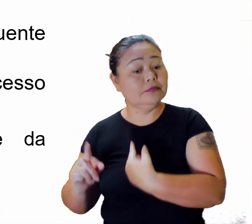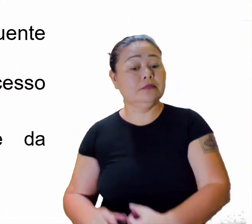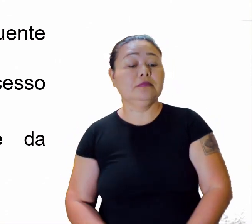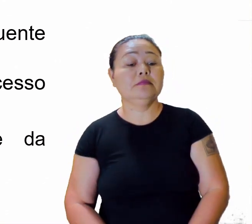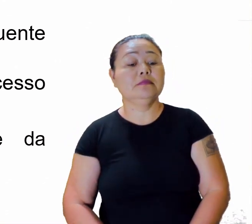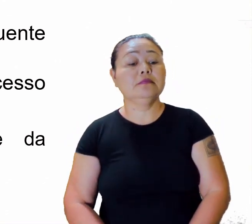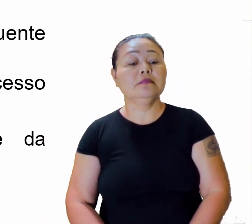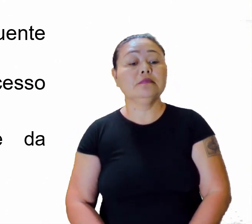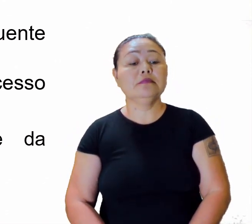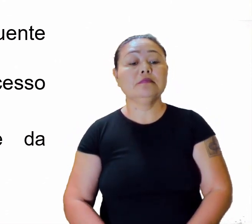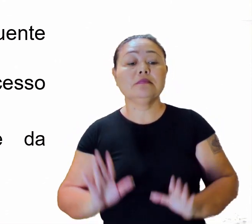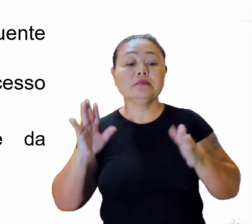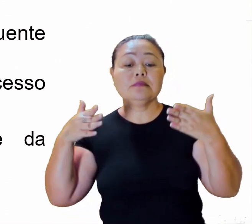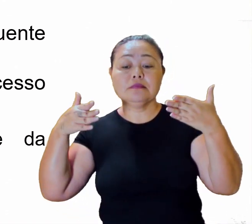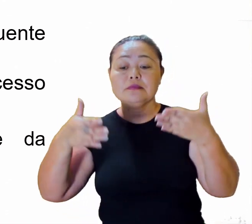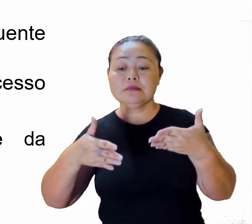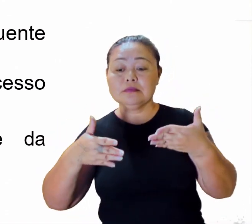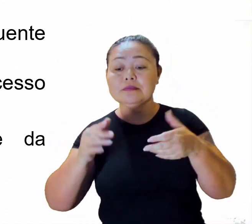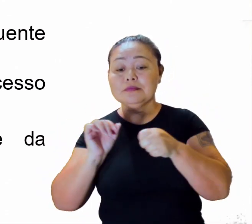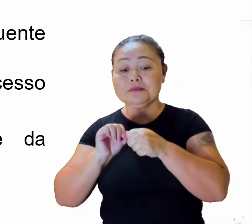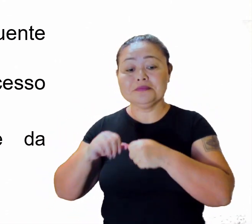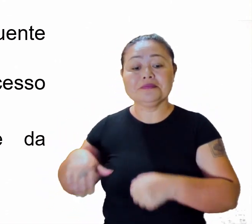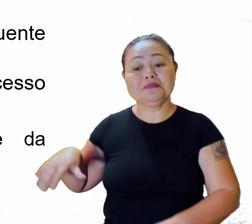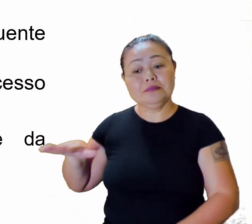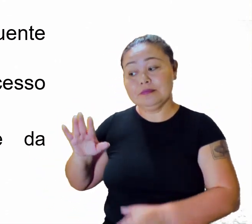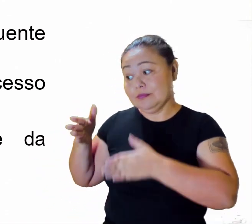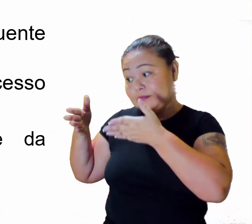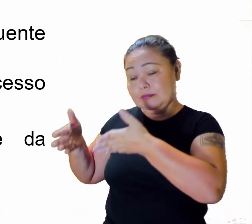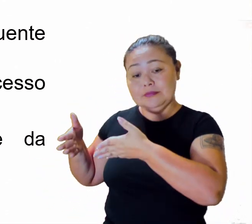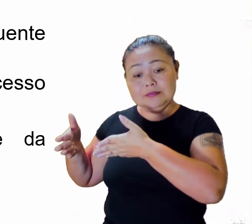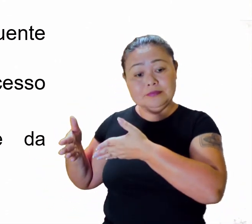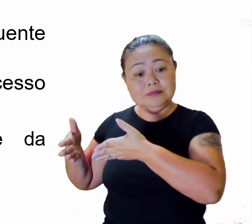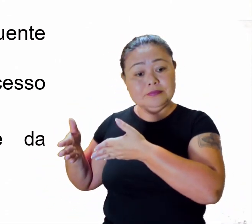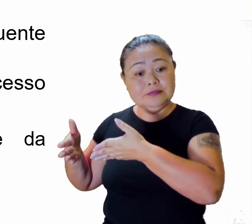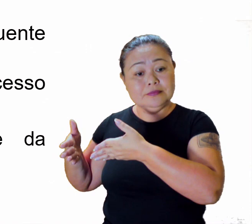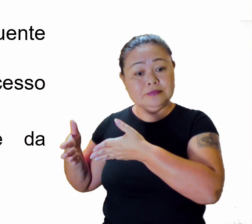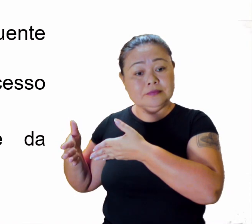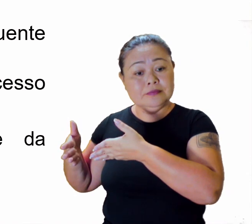isso? E da concentração fundiária no meio rural. Isso. A